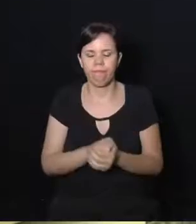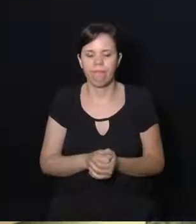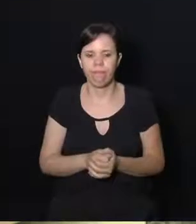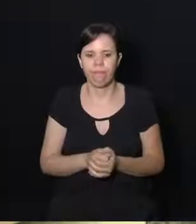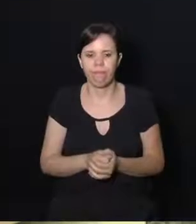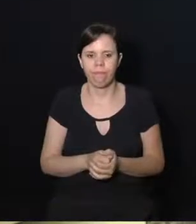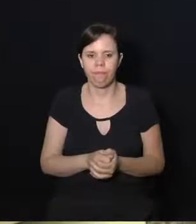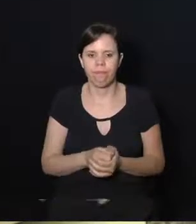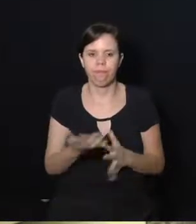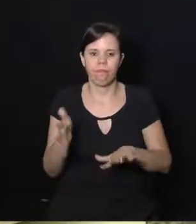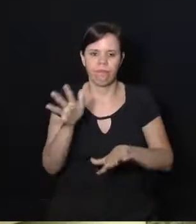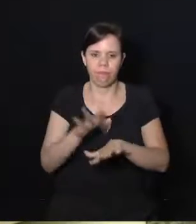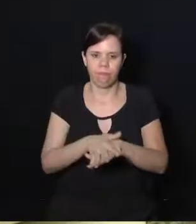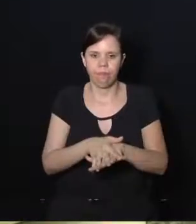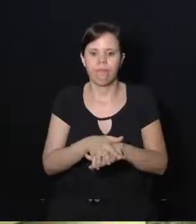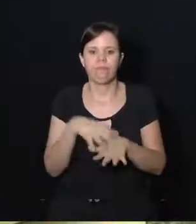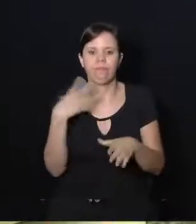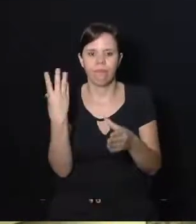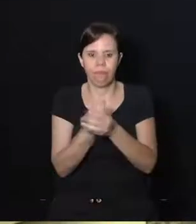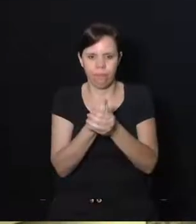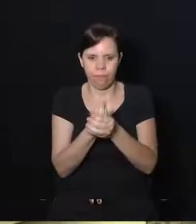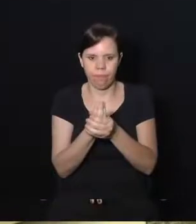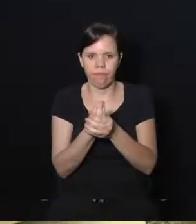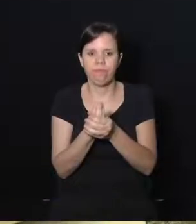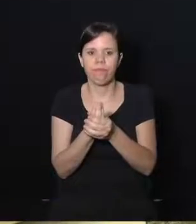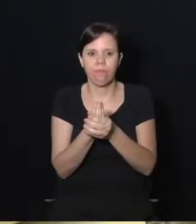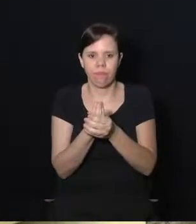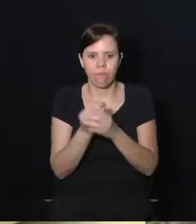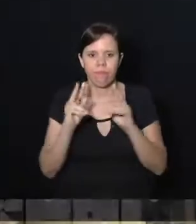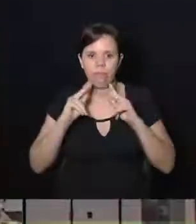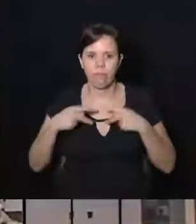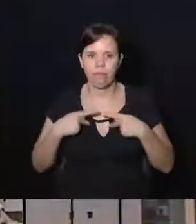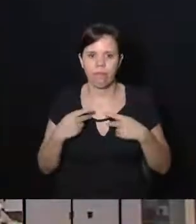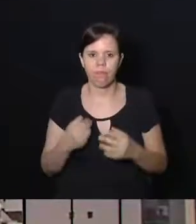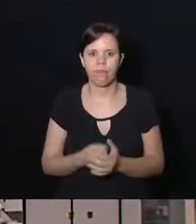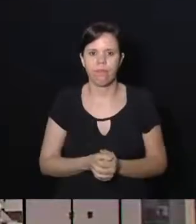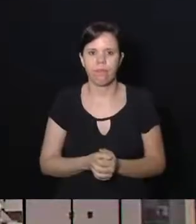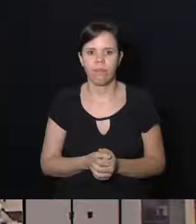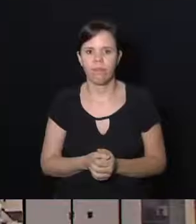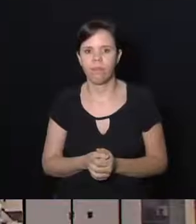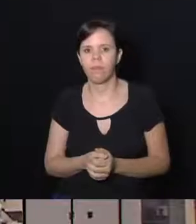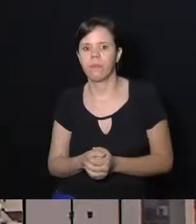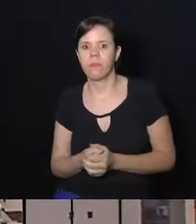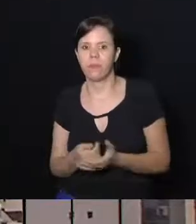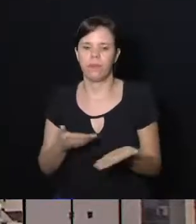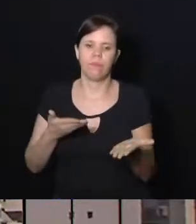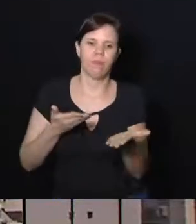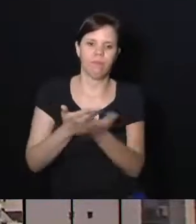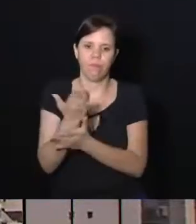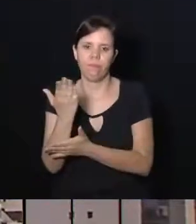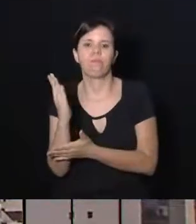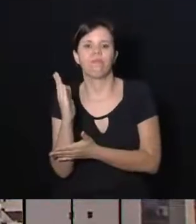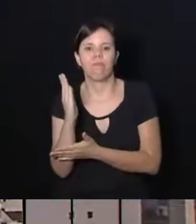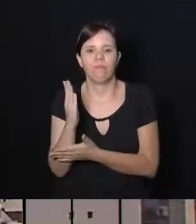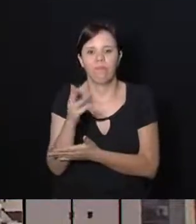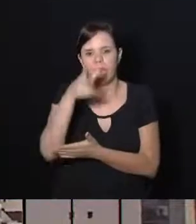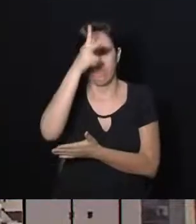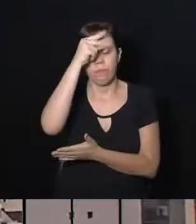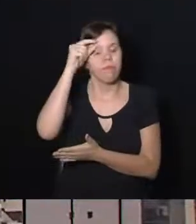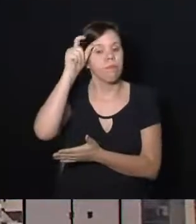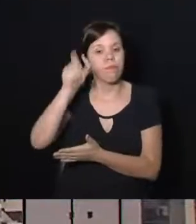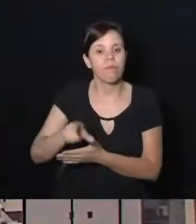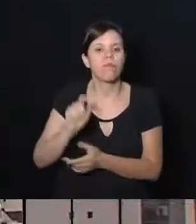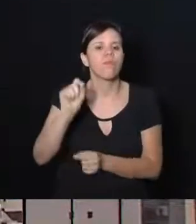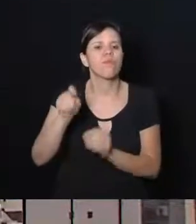com mais inclusão, portanto, com face mais humana. Foi sancionada pelo prefeito Jonas Donizete